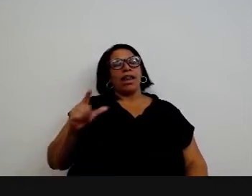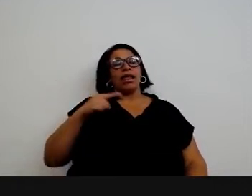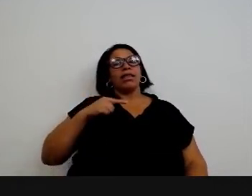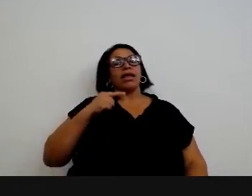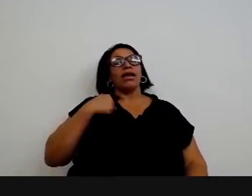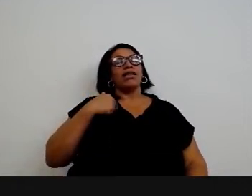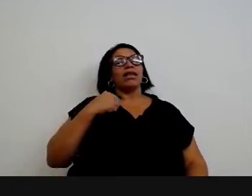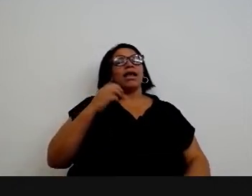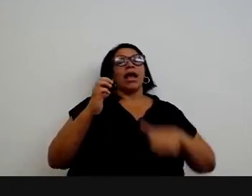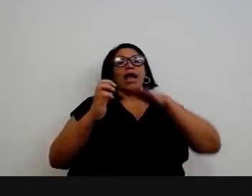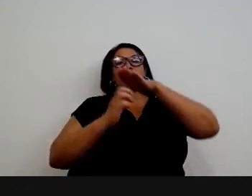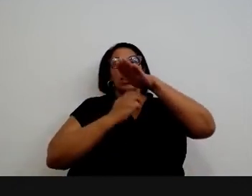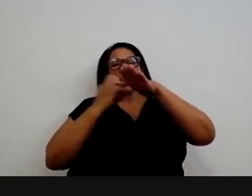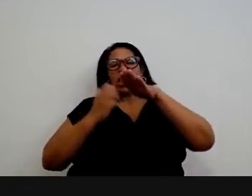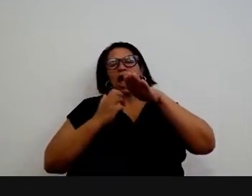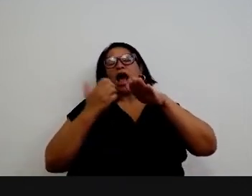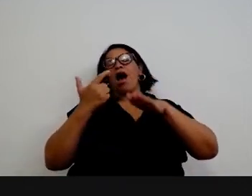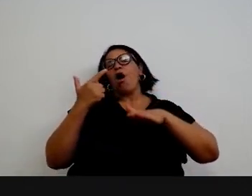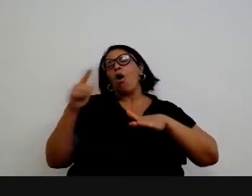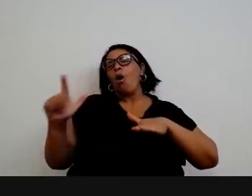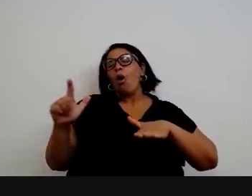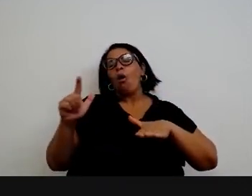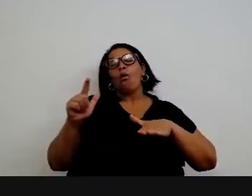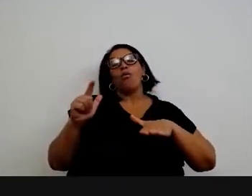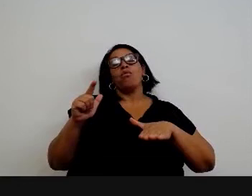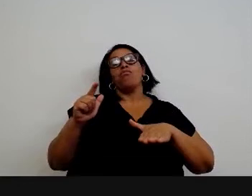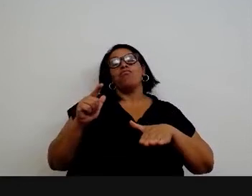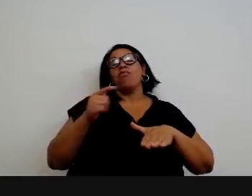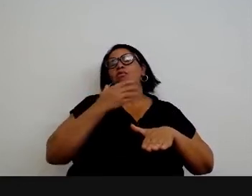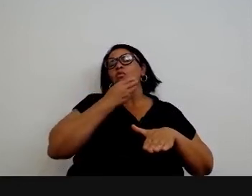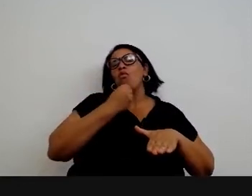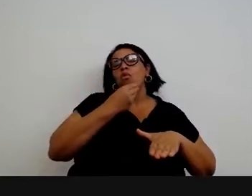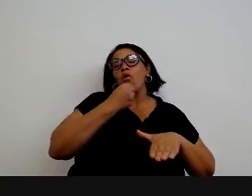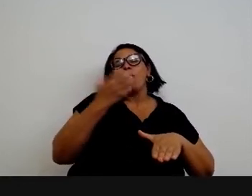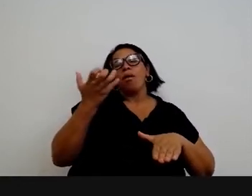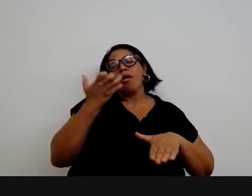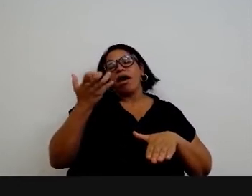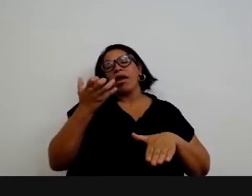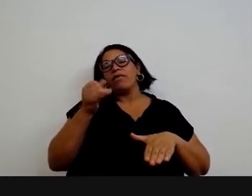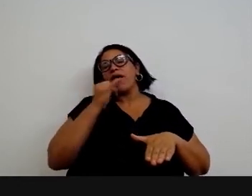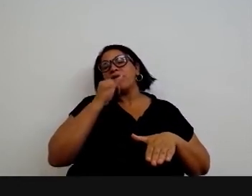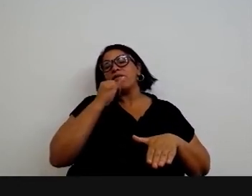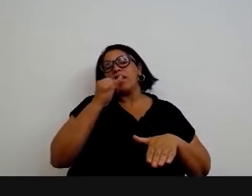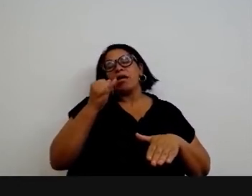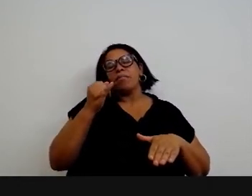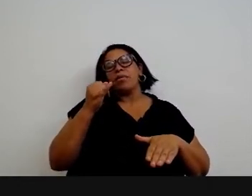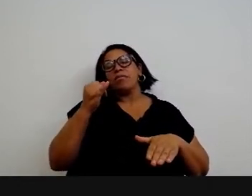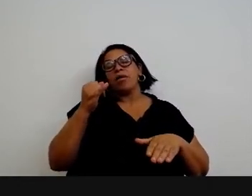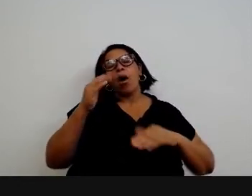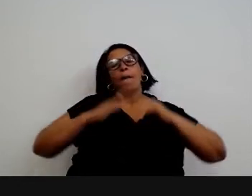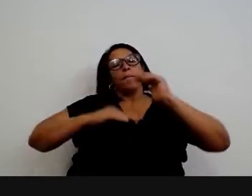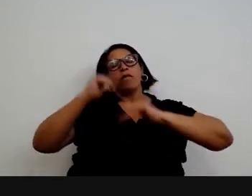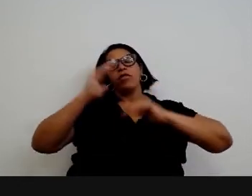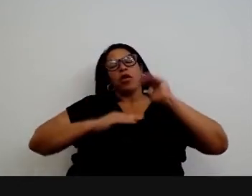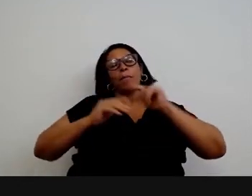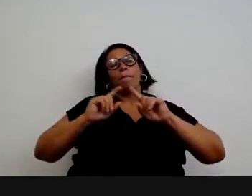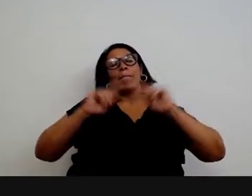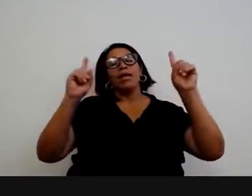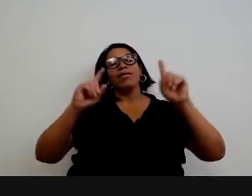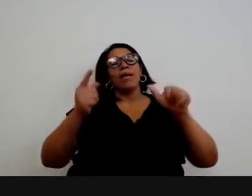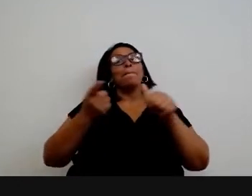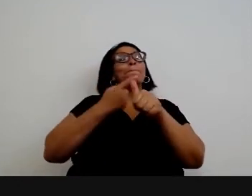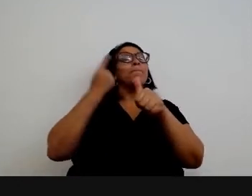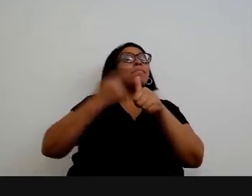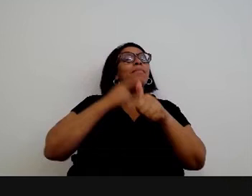ela quiser ser empresária, ou outro menino vai ser, né, a carreira que ele escolher, que eles sejam